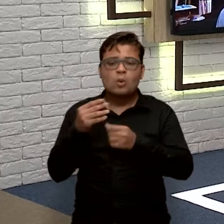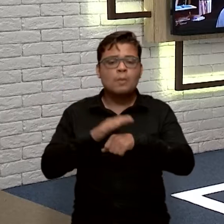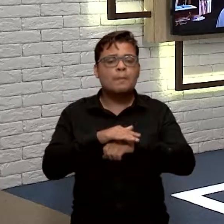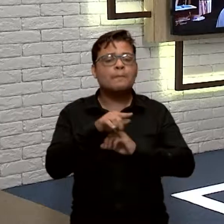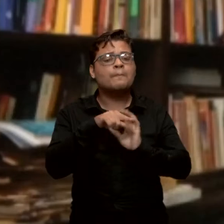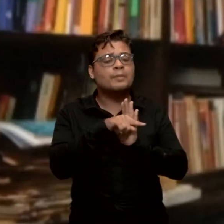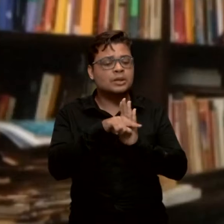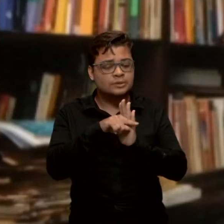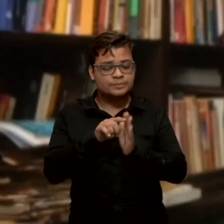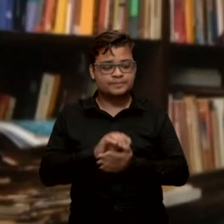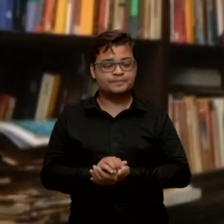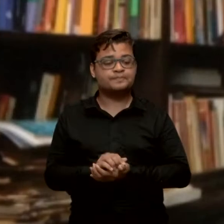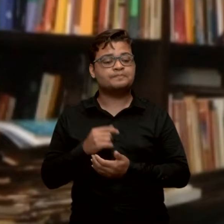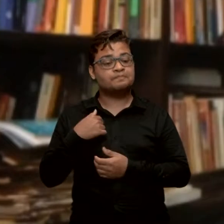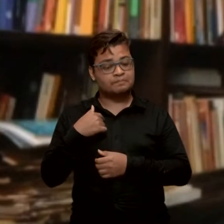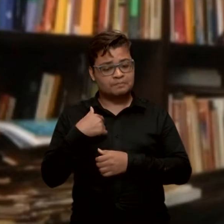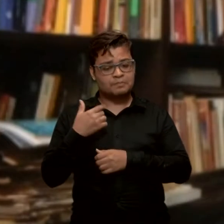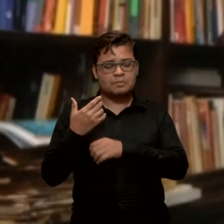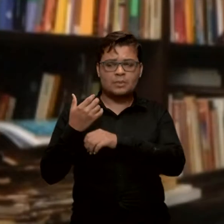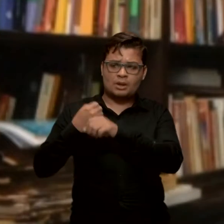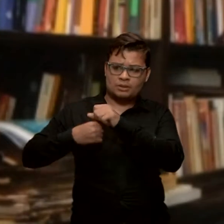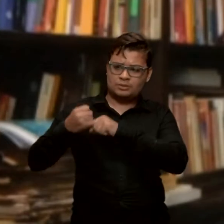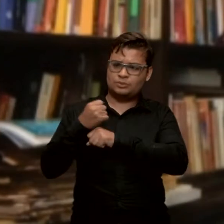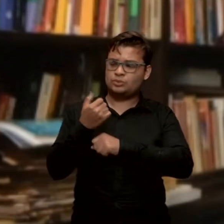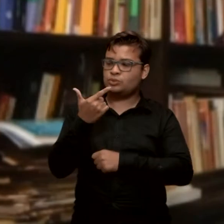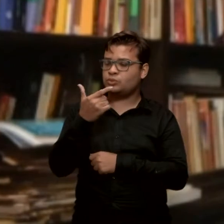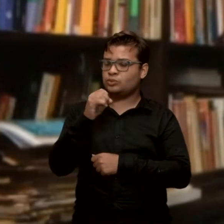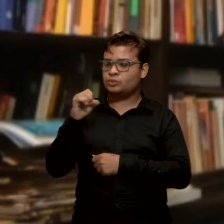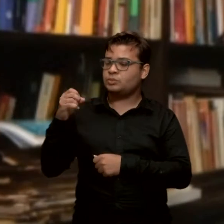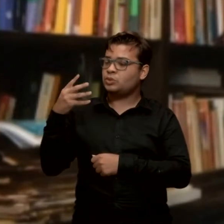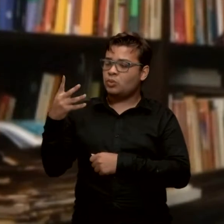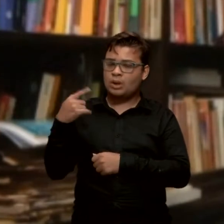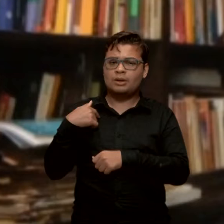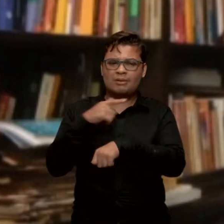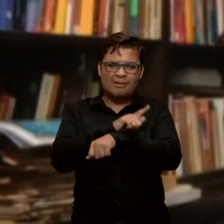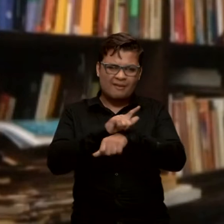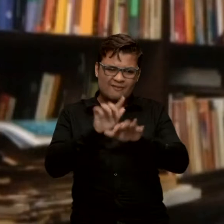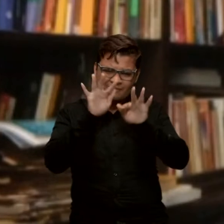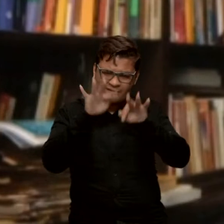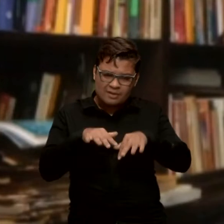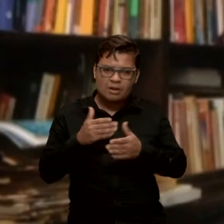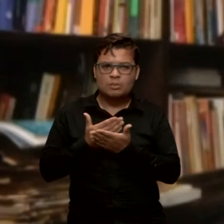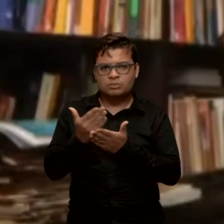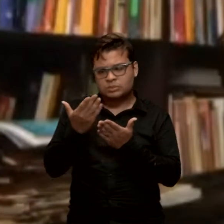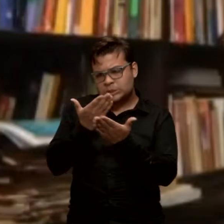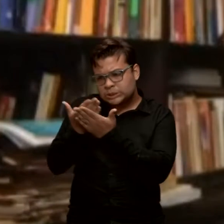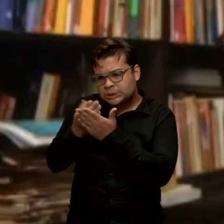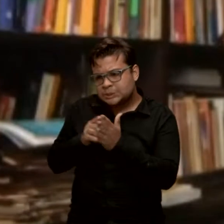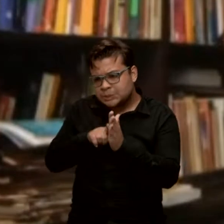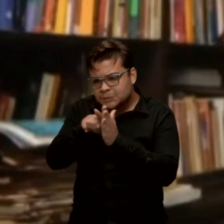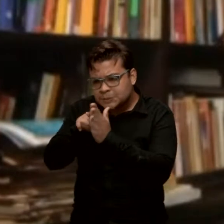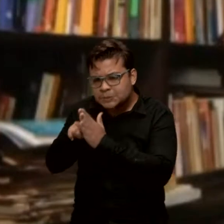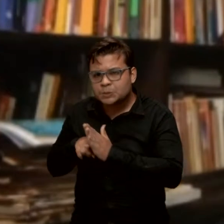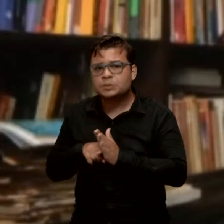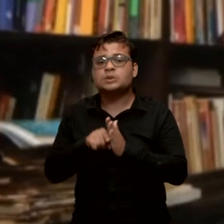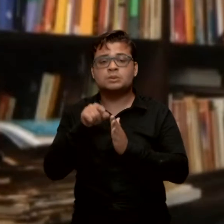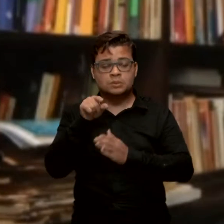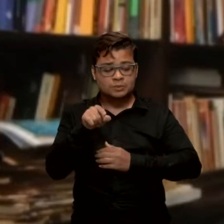no final da minha graduação, lá em 2004, né? E assim, quando eu me deparei aí